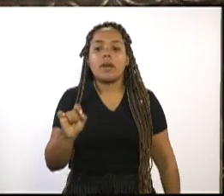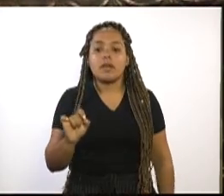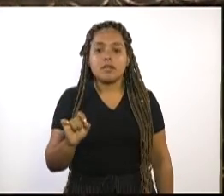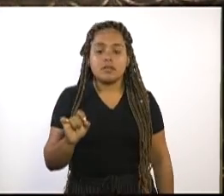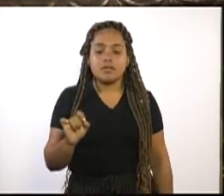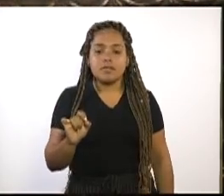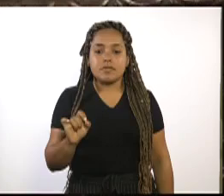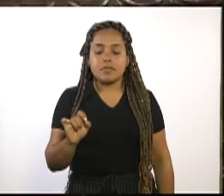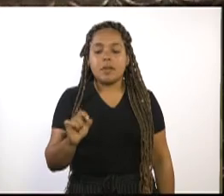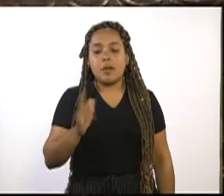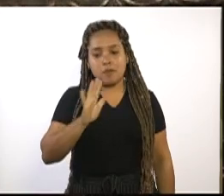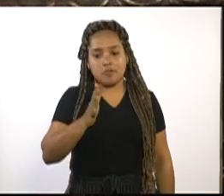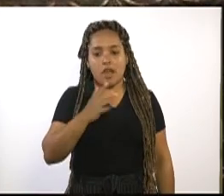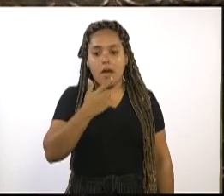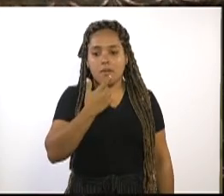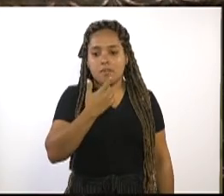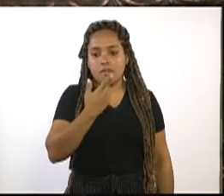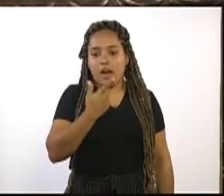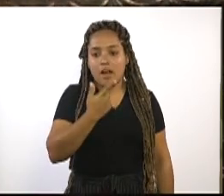eu li muito